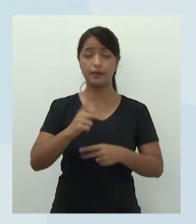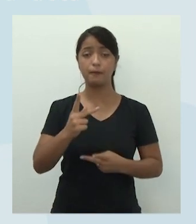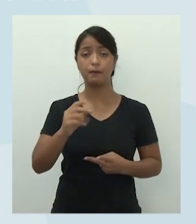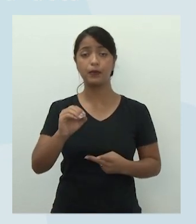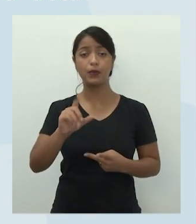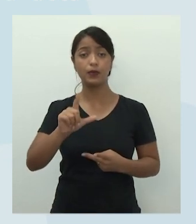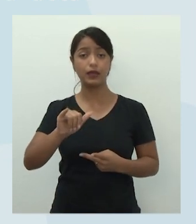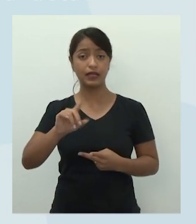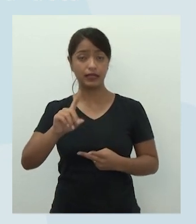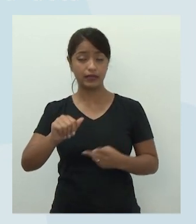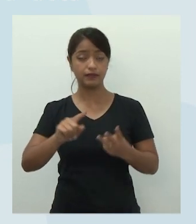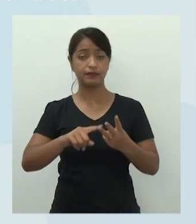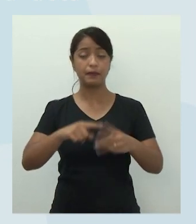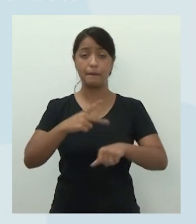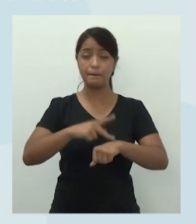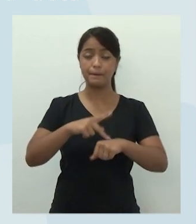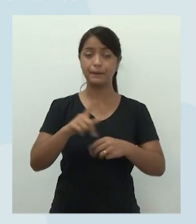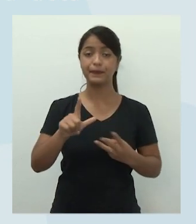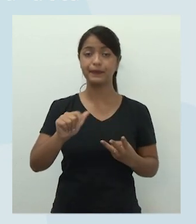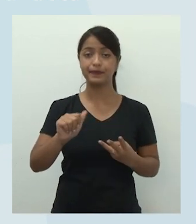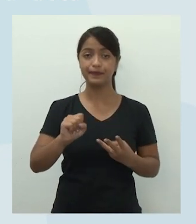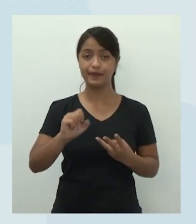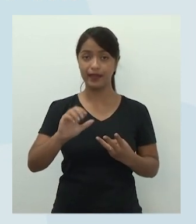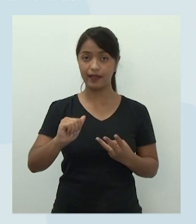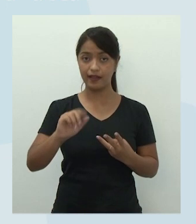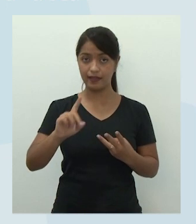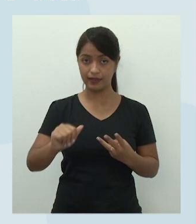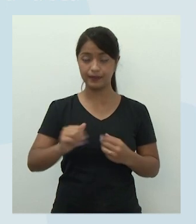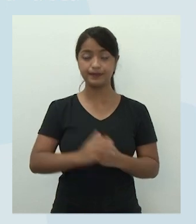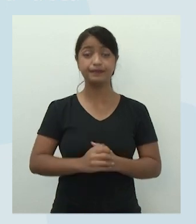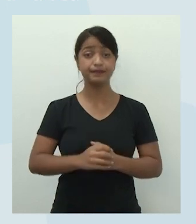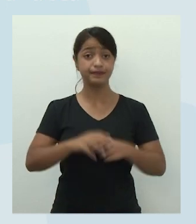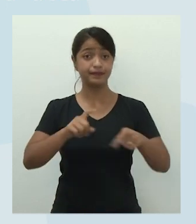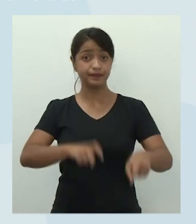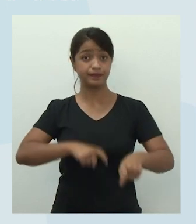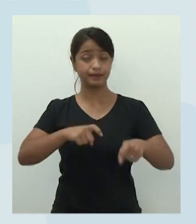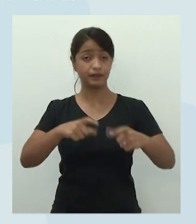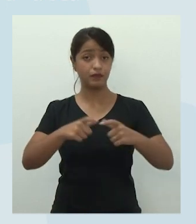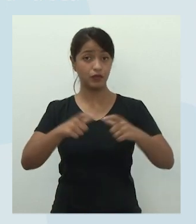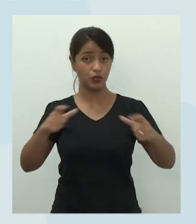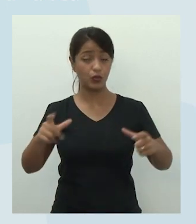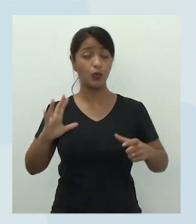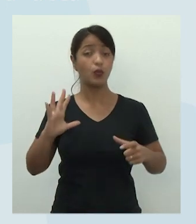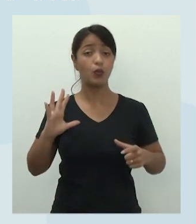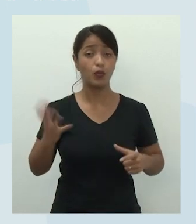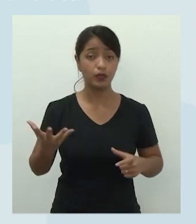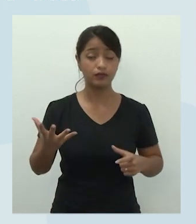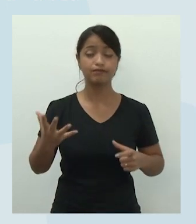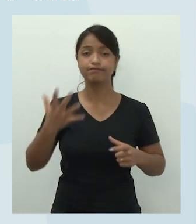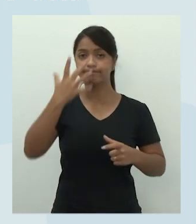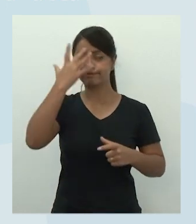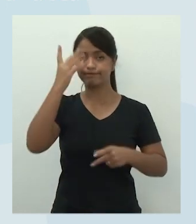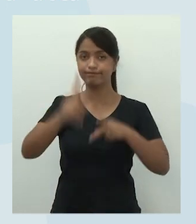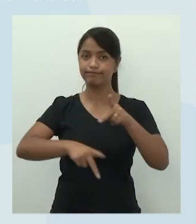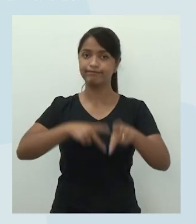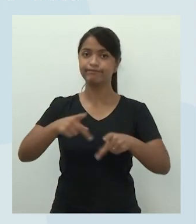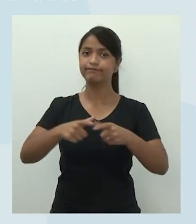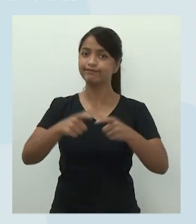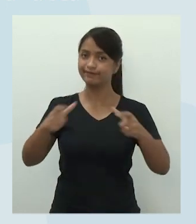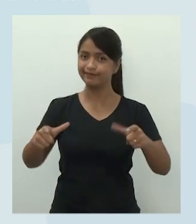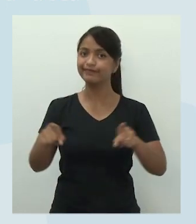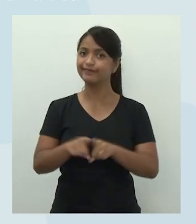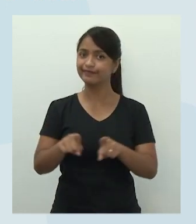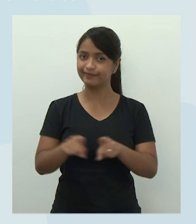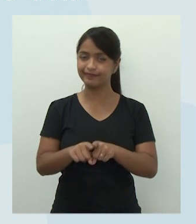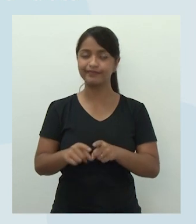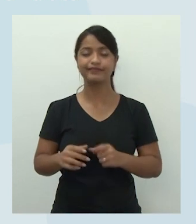lascada. Com o crescimento da produção agrícola, cresce a população das aldeias. E aí vem o que a professora Janaína colocou para nós,